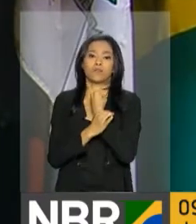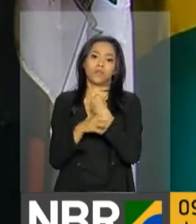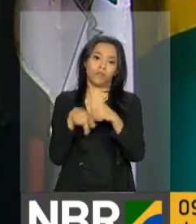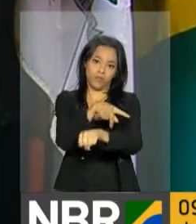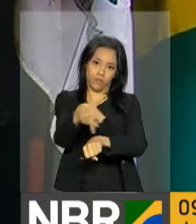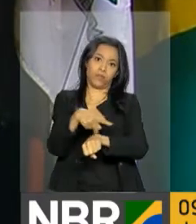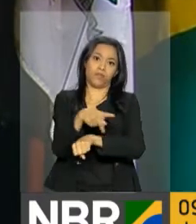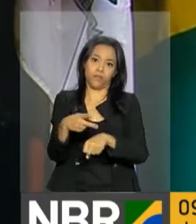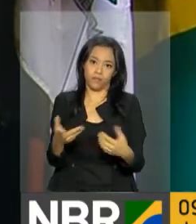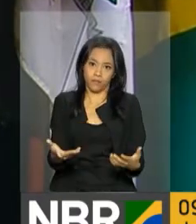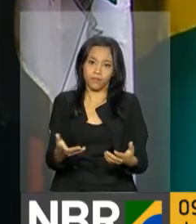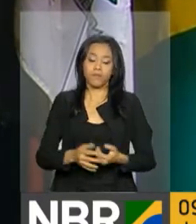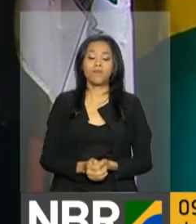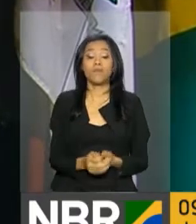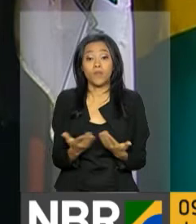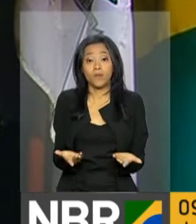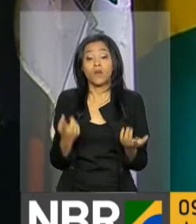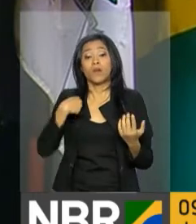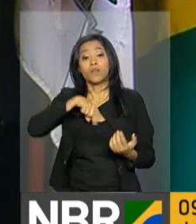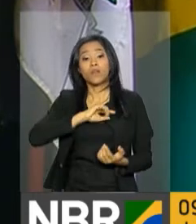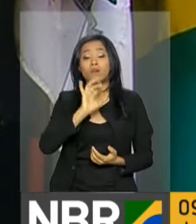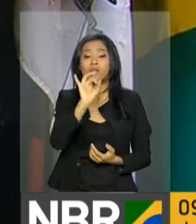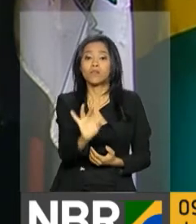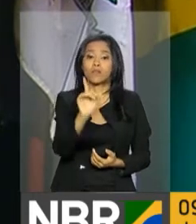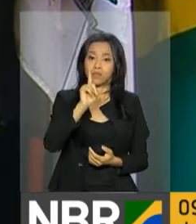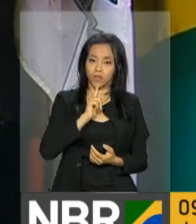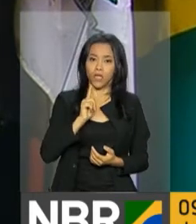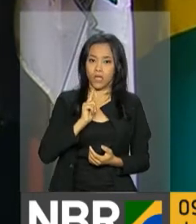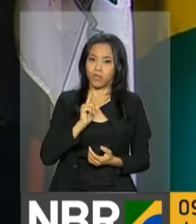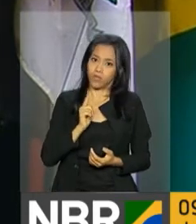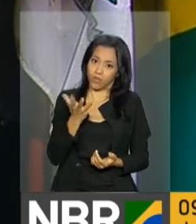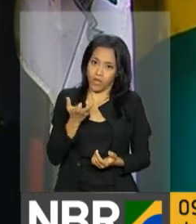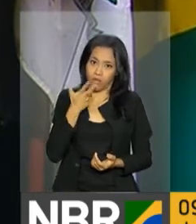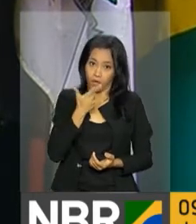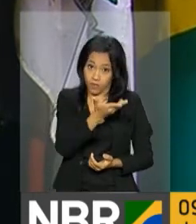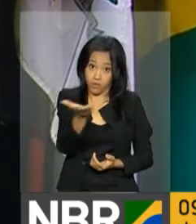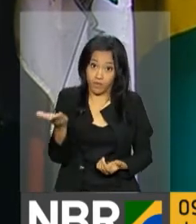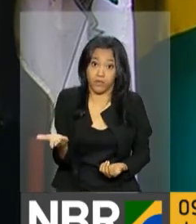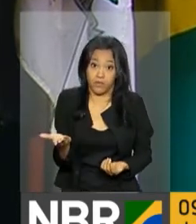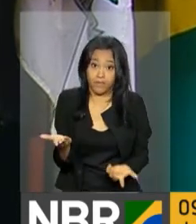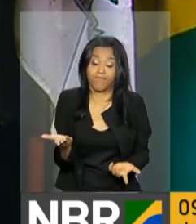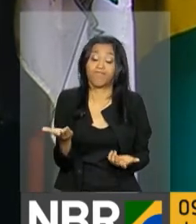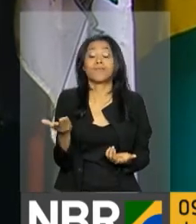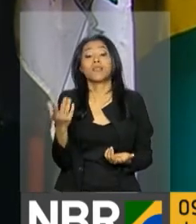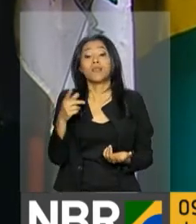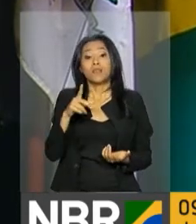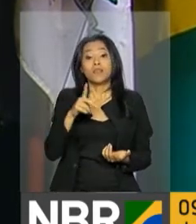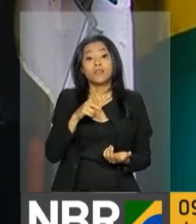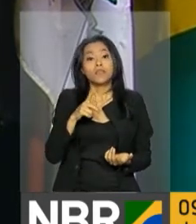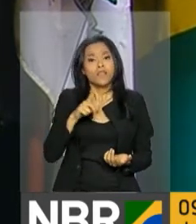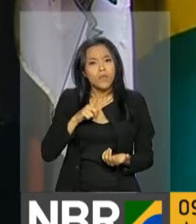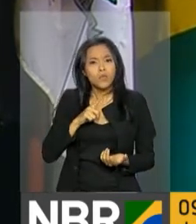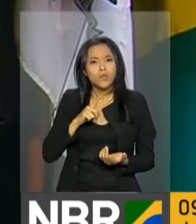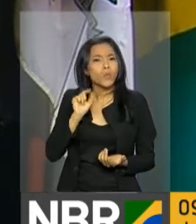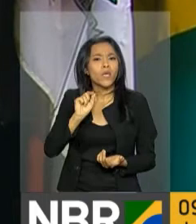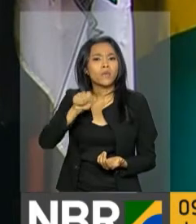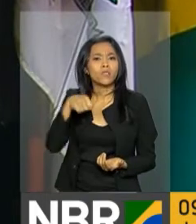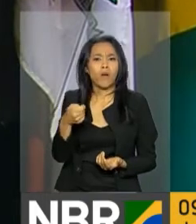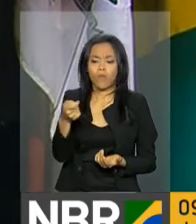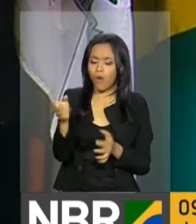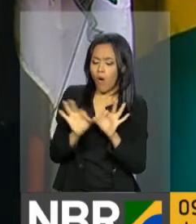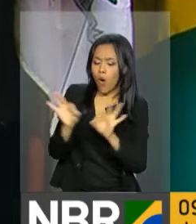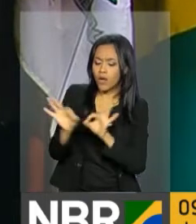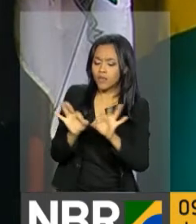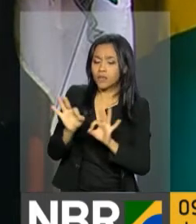na verdade nós só temos me permitam dizer nós só temos organização é quando você